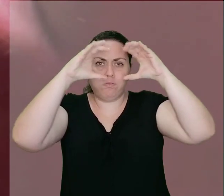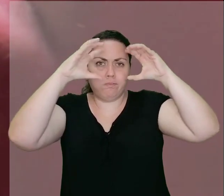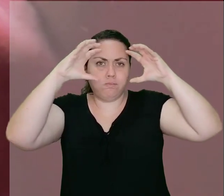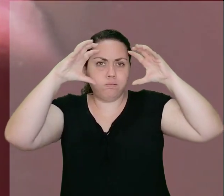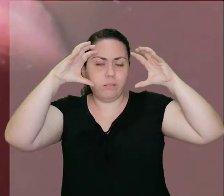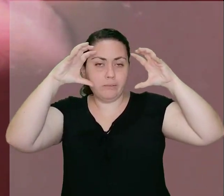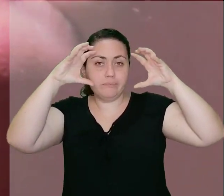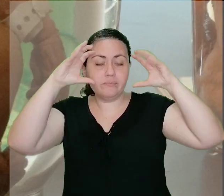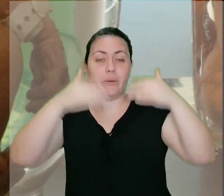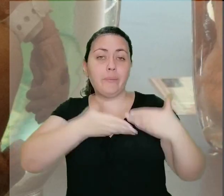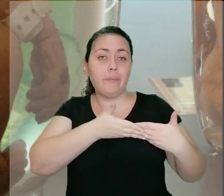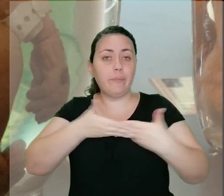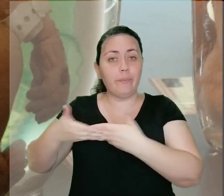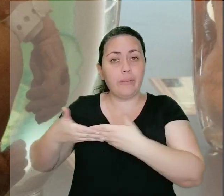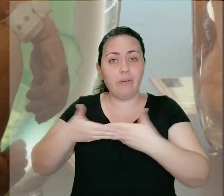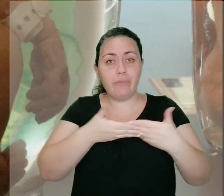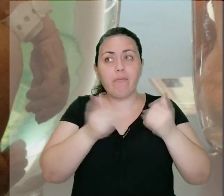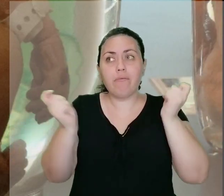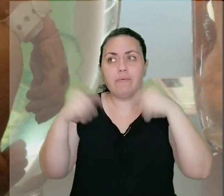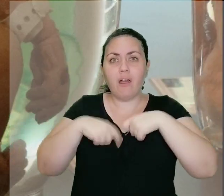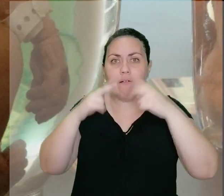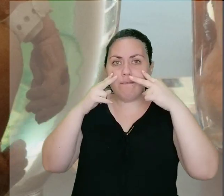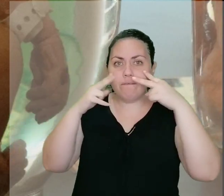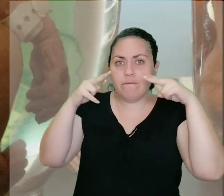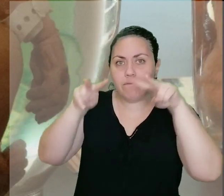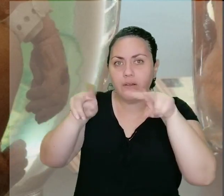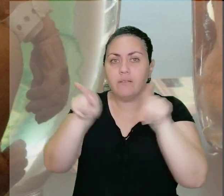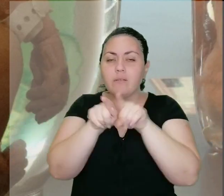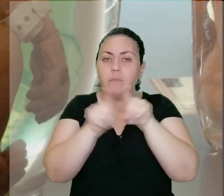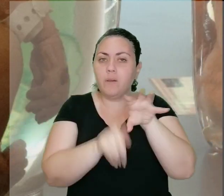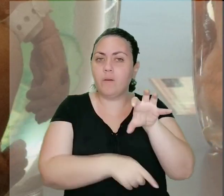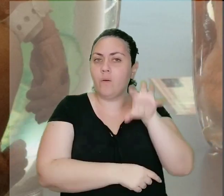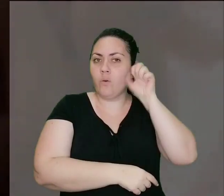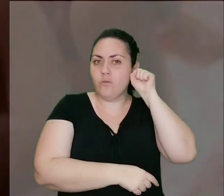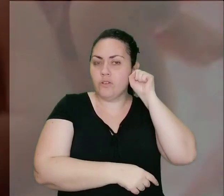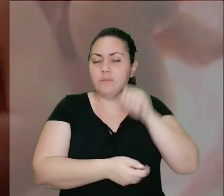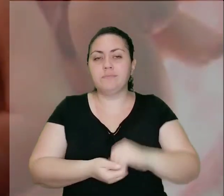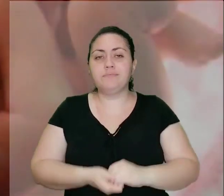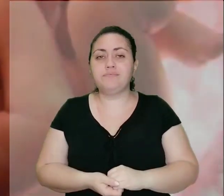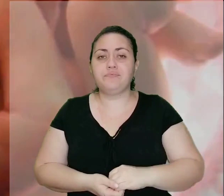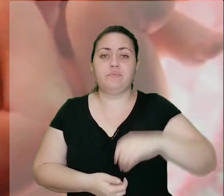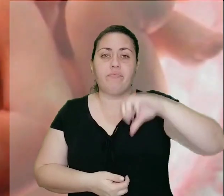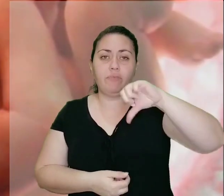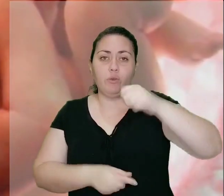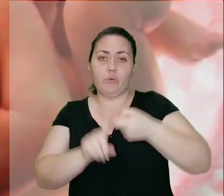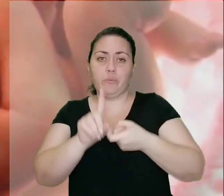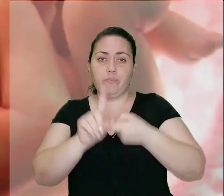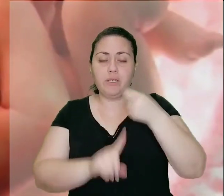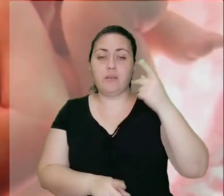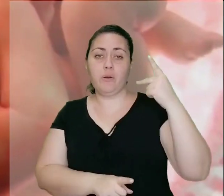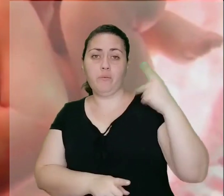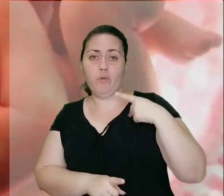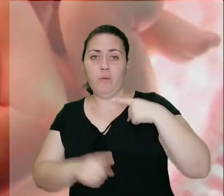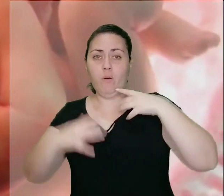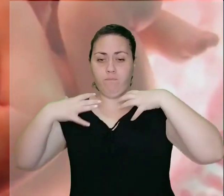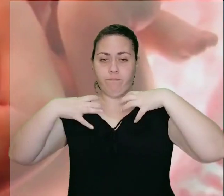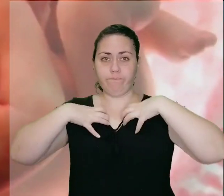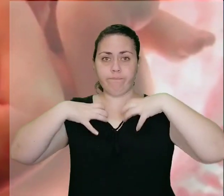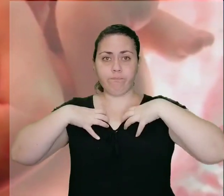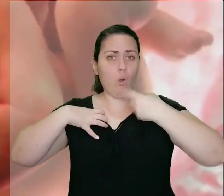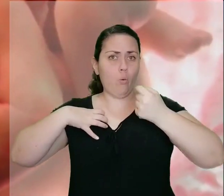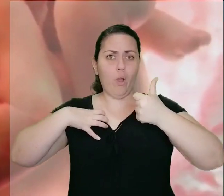rapidamente neste momento, e o bebê pode ver e ouvir. No 9º mês, os pulmões estão quase